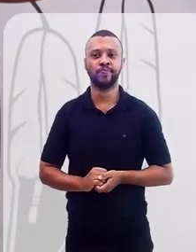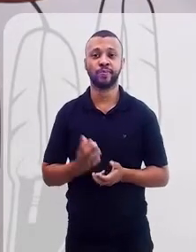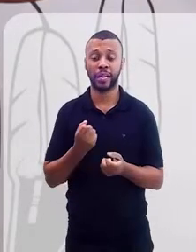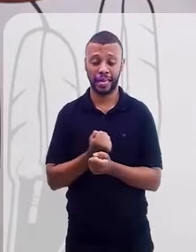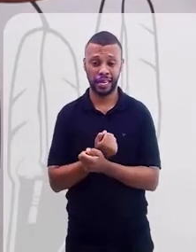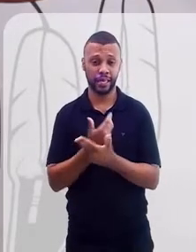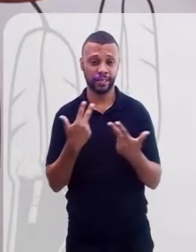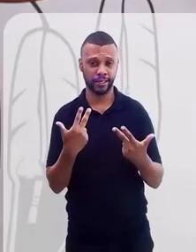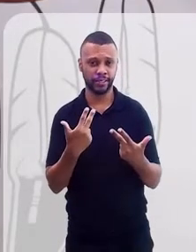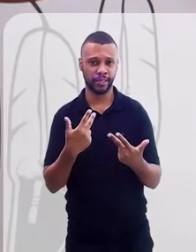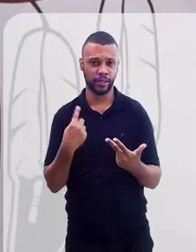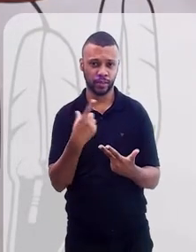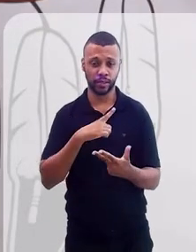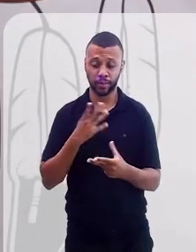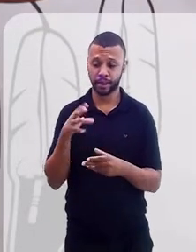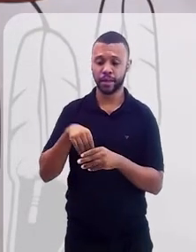temos